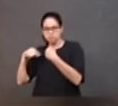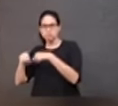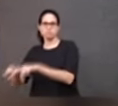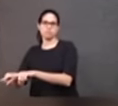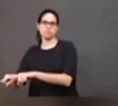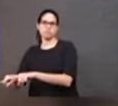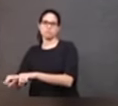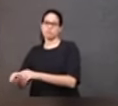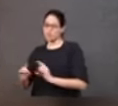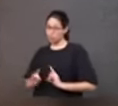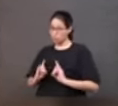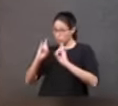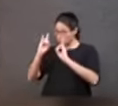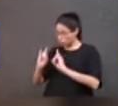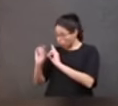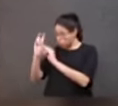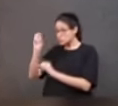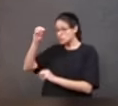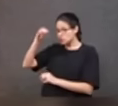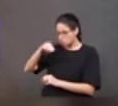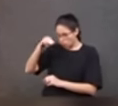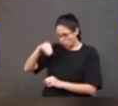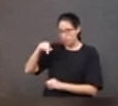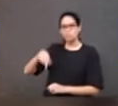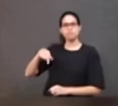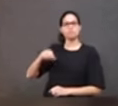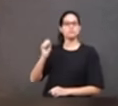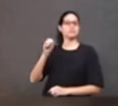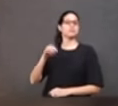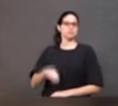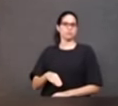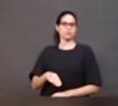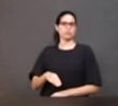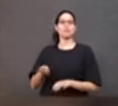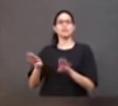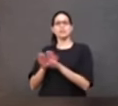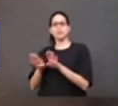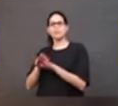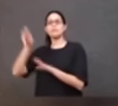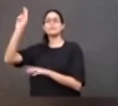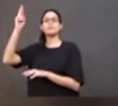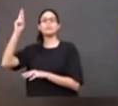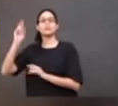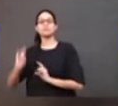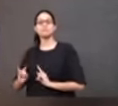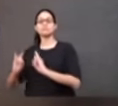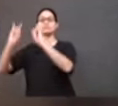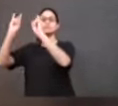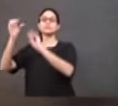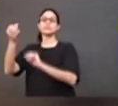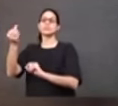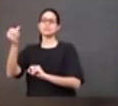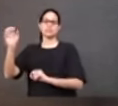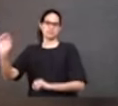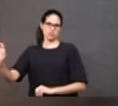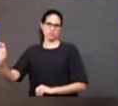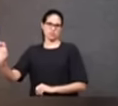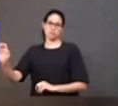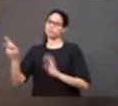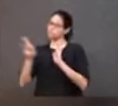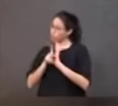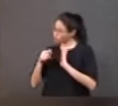laboratório de pesquisa do 5M, aqui no Santa Mônica, e do 6E, no Muarama, foram concluídos com recursos próprios